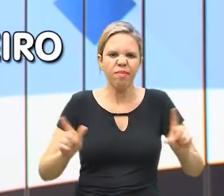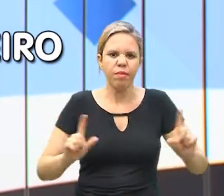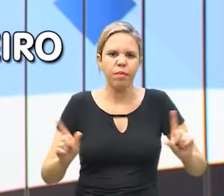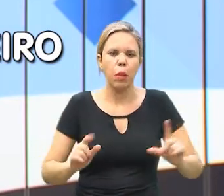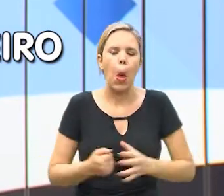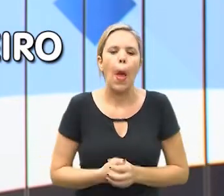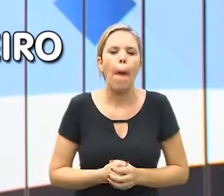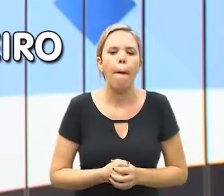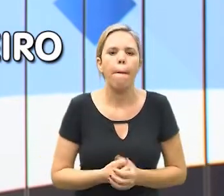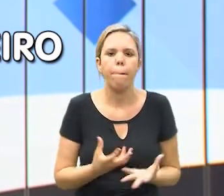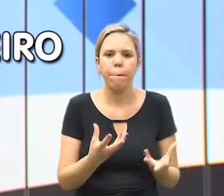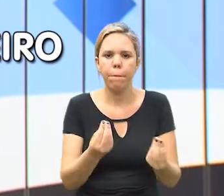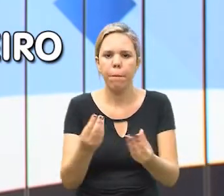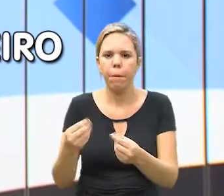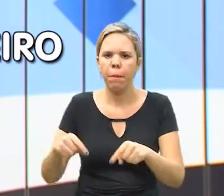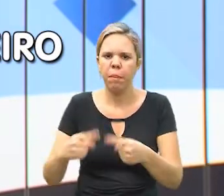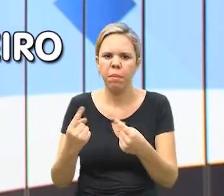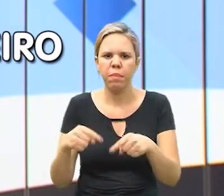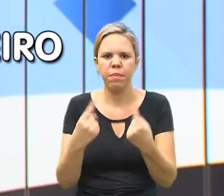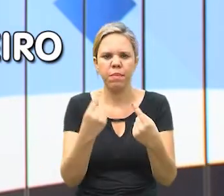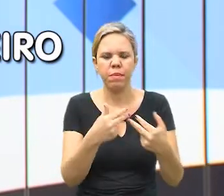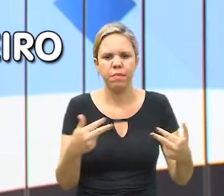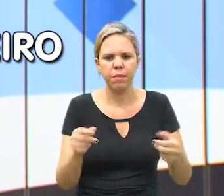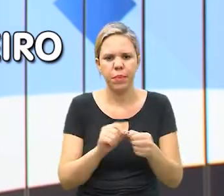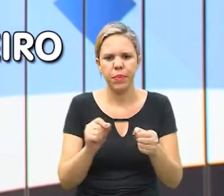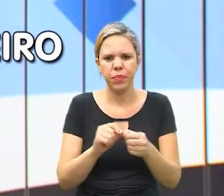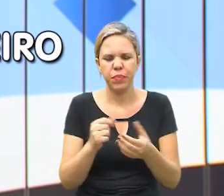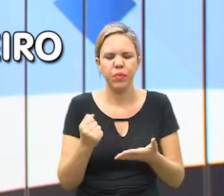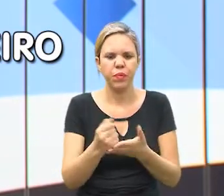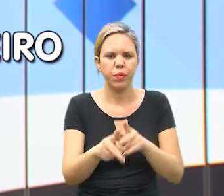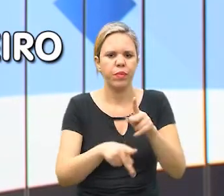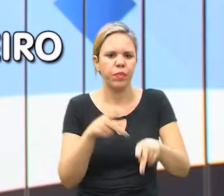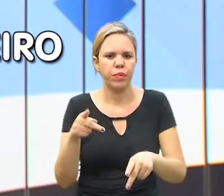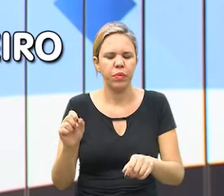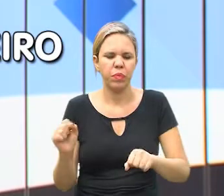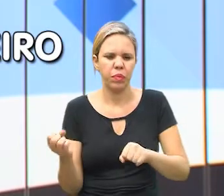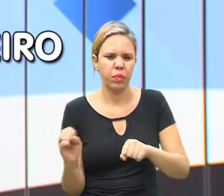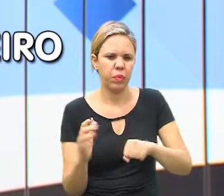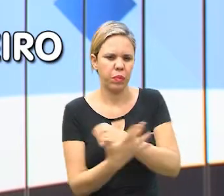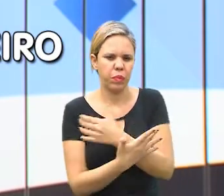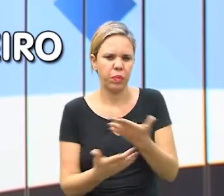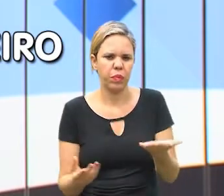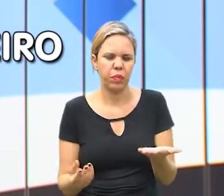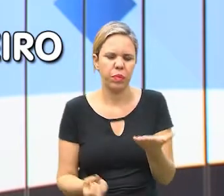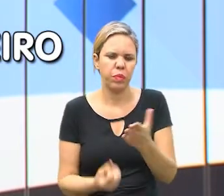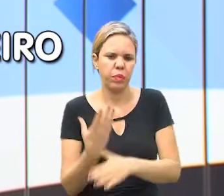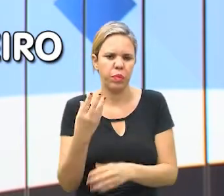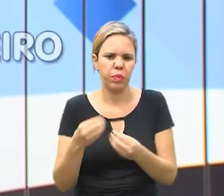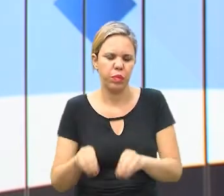tela, né? E são muitos os desafios, né, Vera, e que o novo coronavírus trouxe, né?